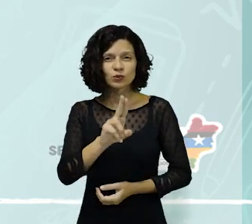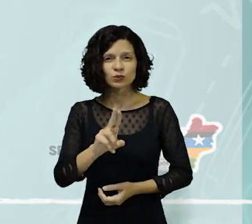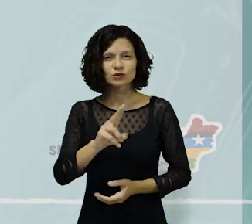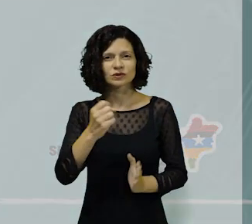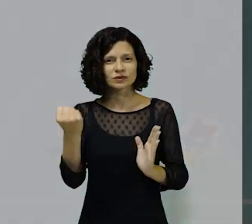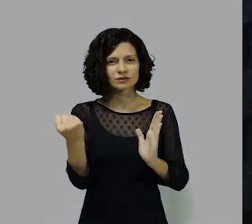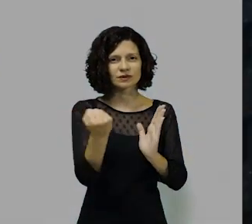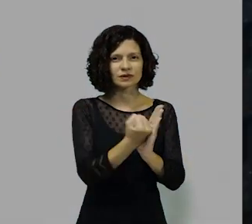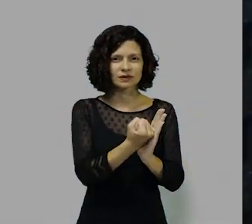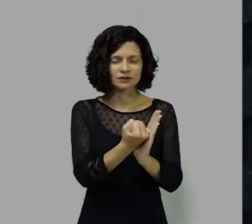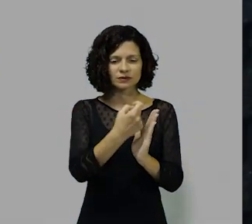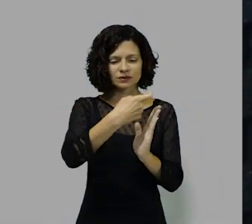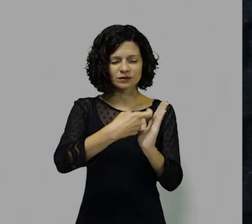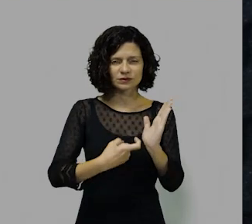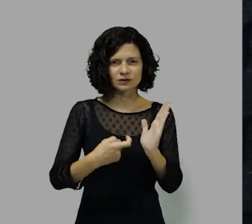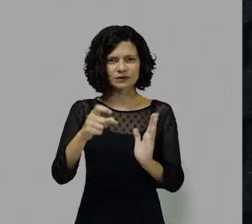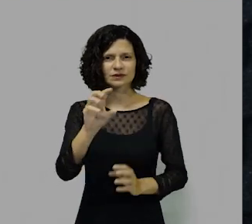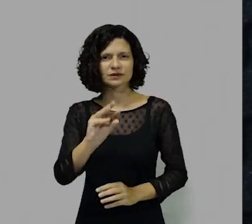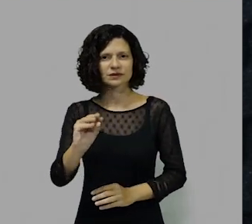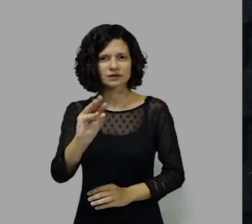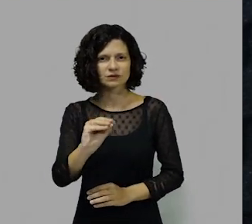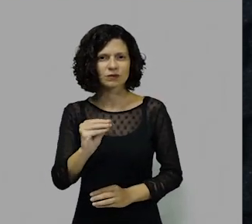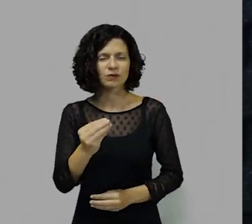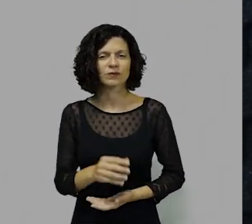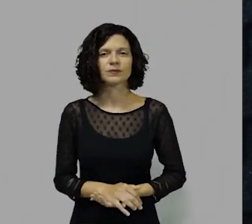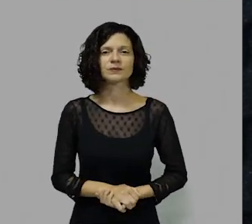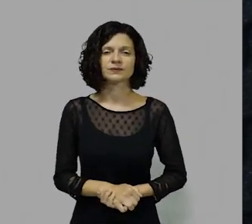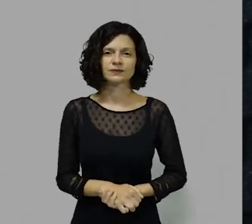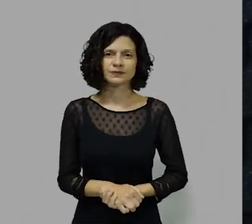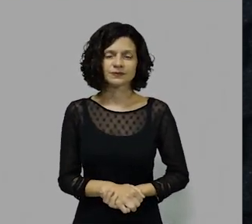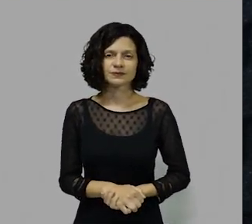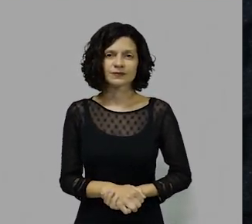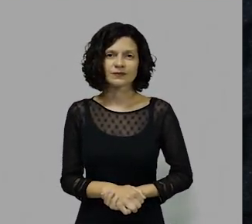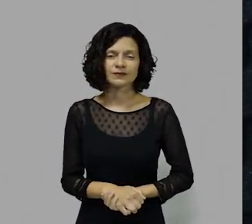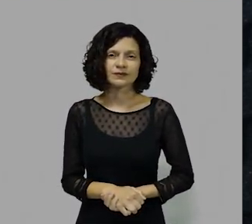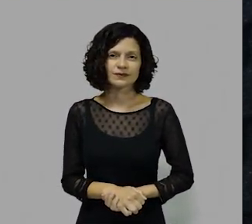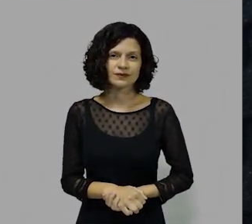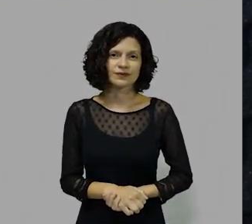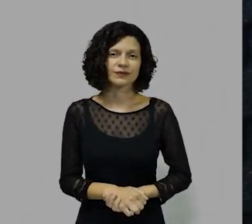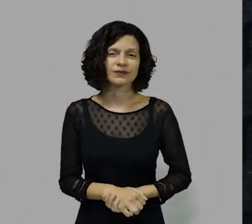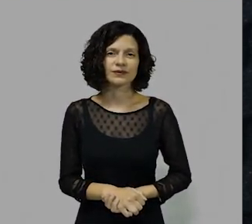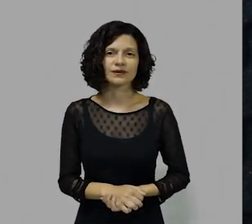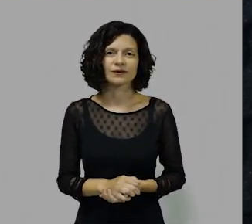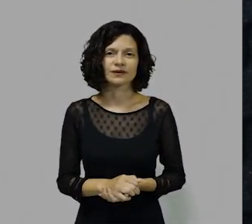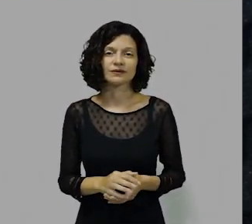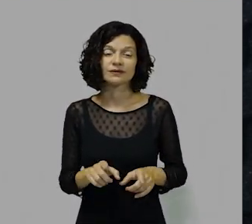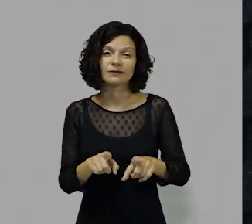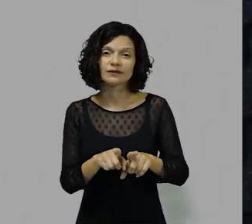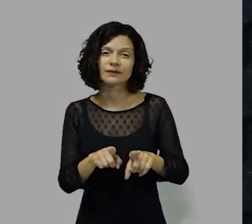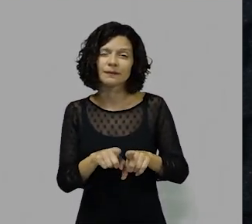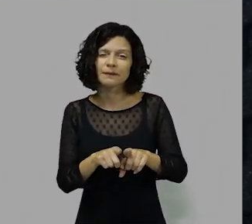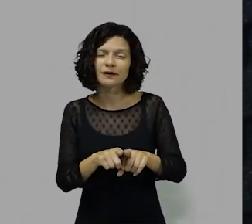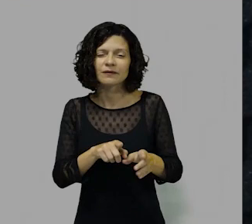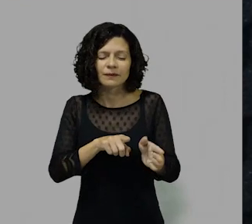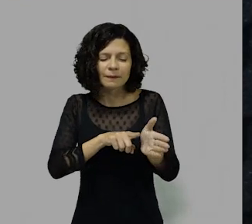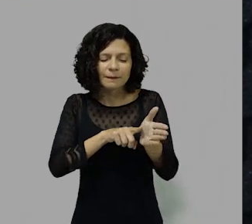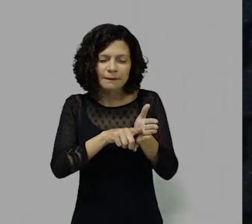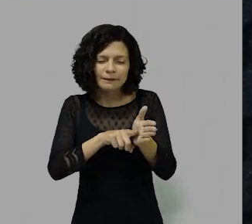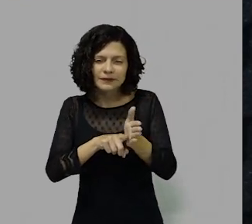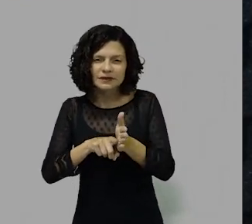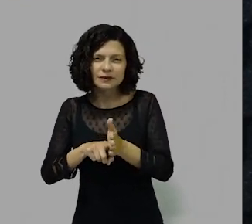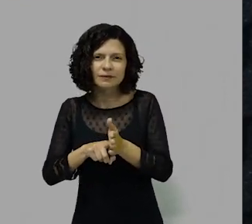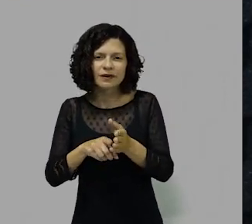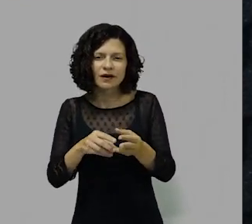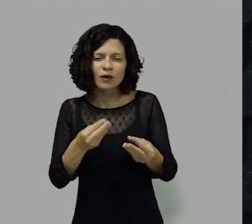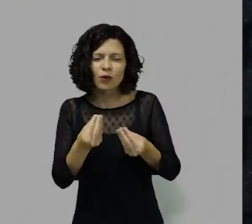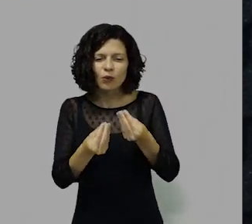desses marcadores de discurso, como eles são empregados em uma sentença. Vamos analisar também a presença desses marcadores